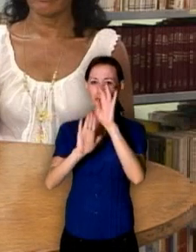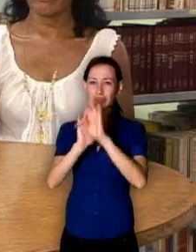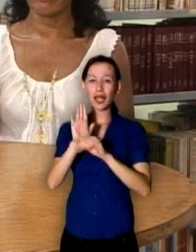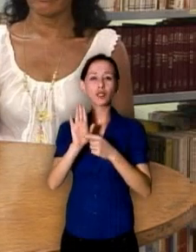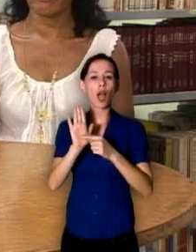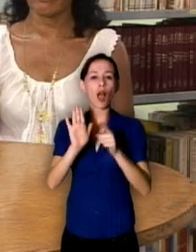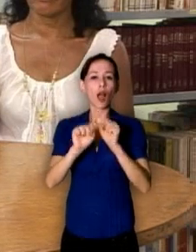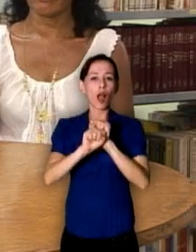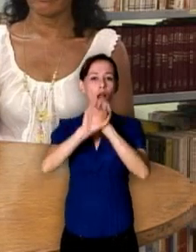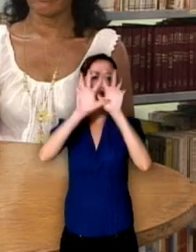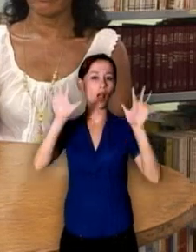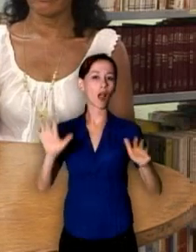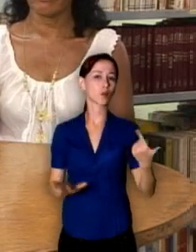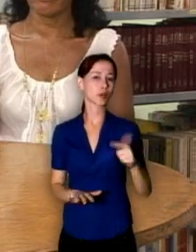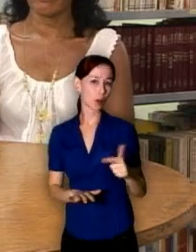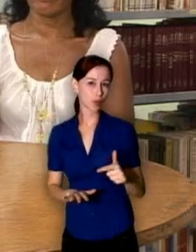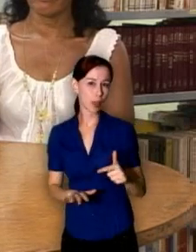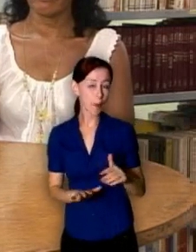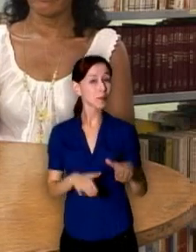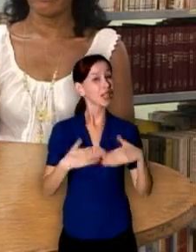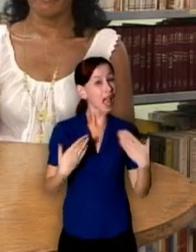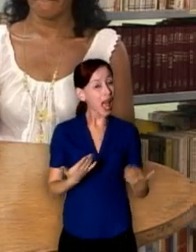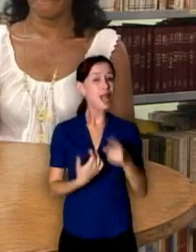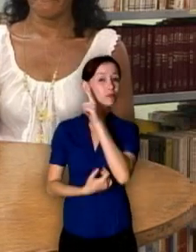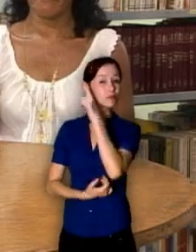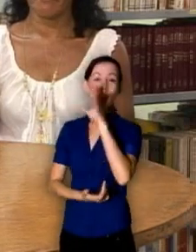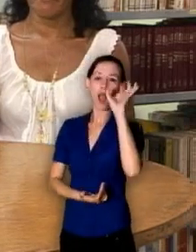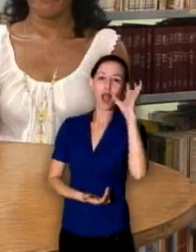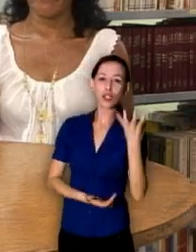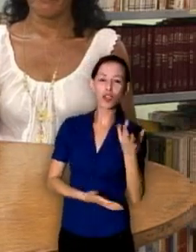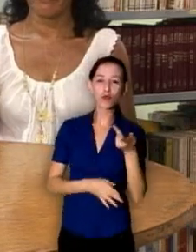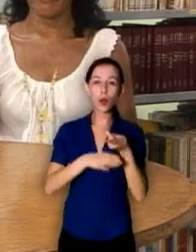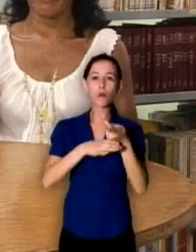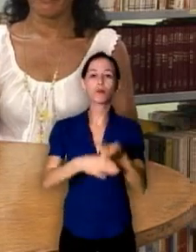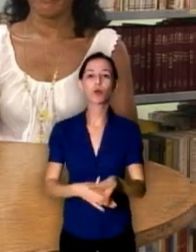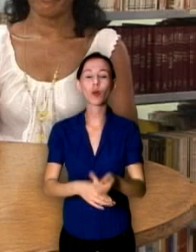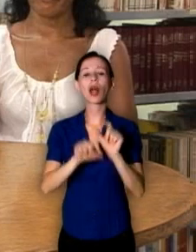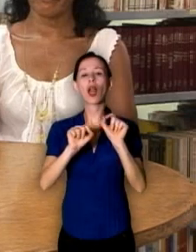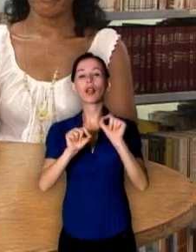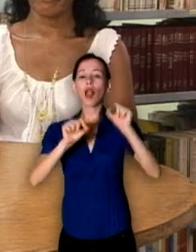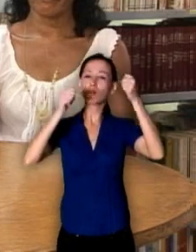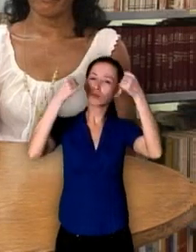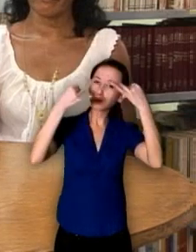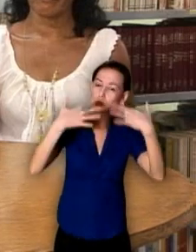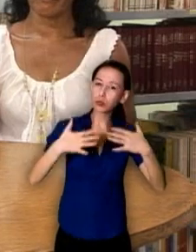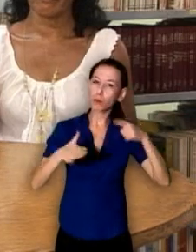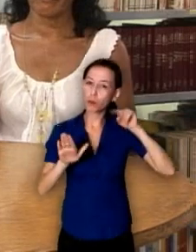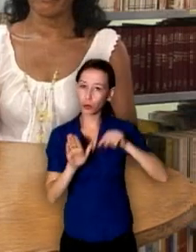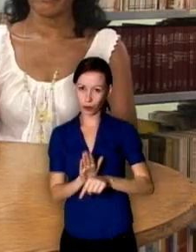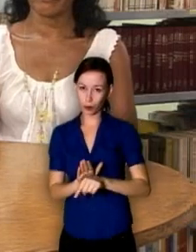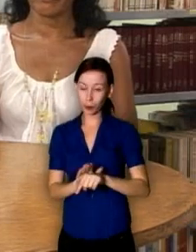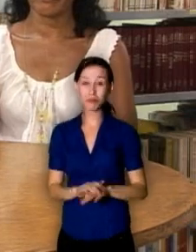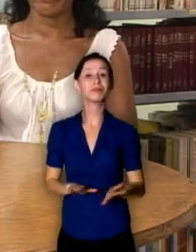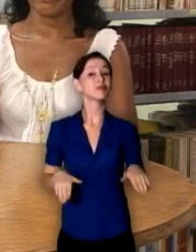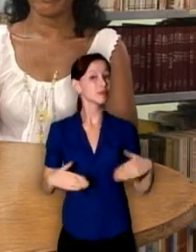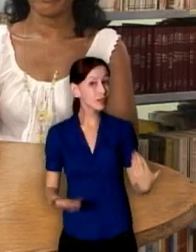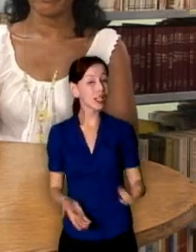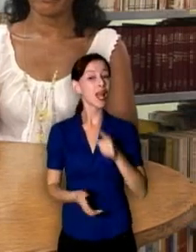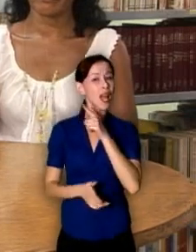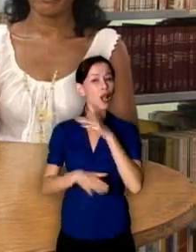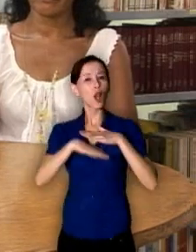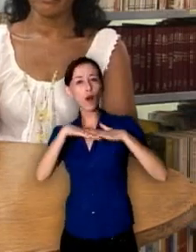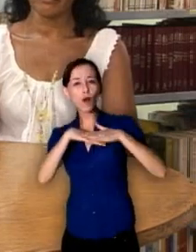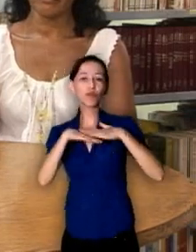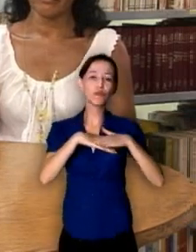não esclareciam muito, e nós resolvemos então que íamos procurar quem esclarecesse. E na conversa eu disse para